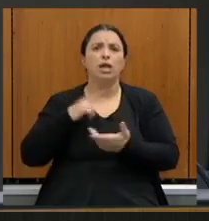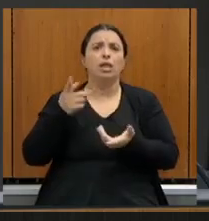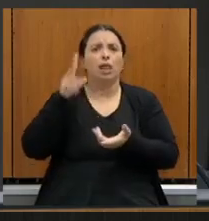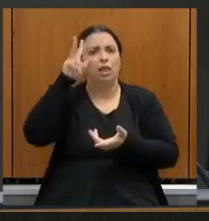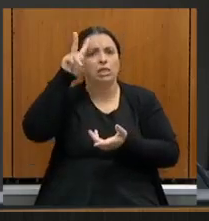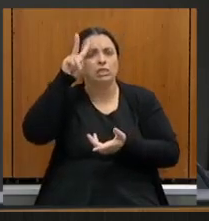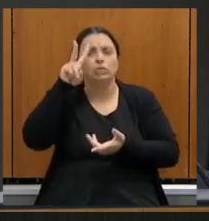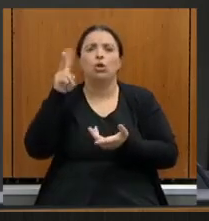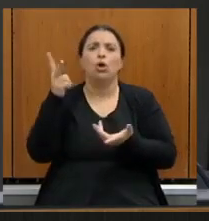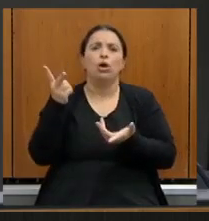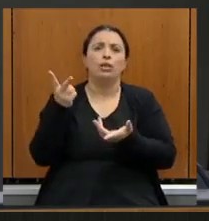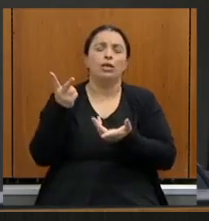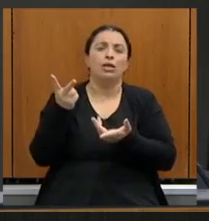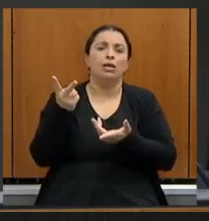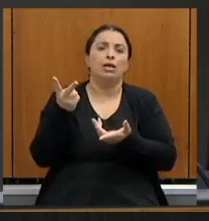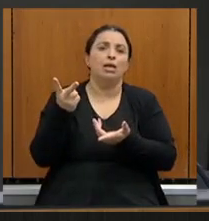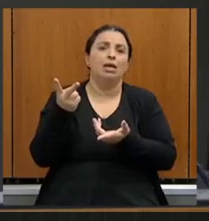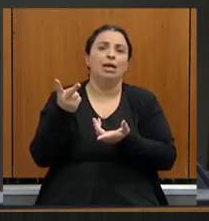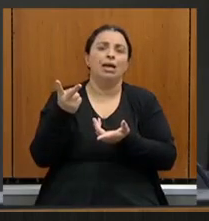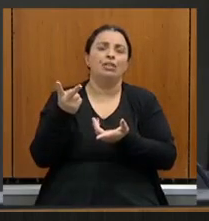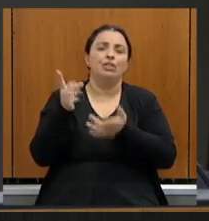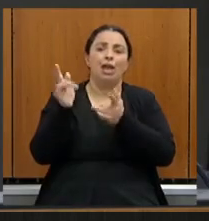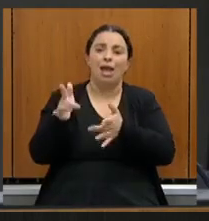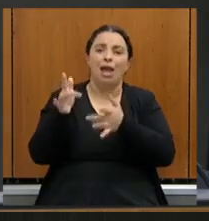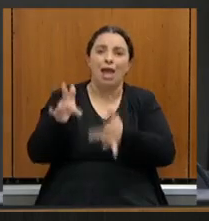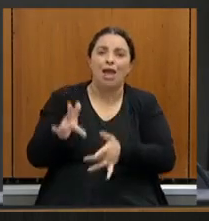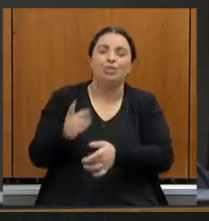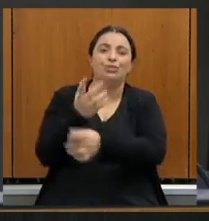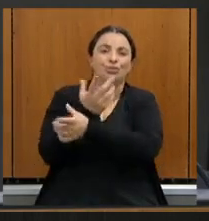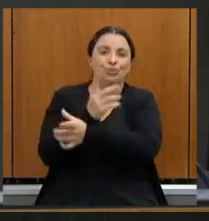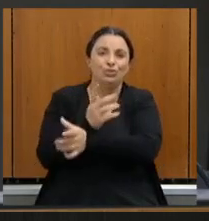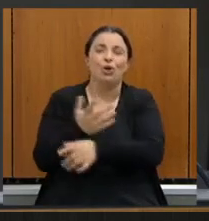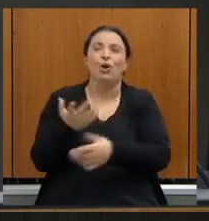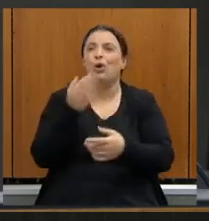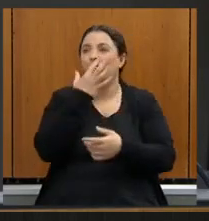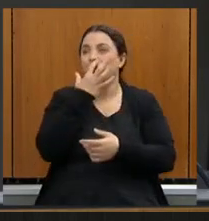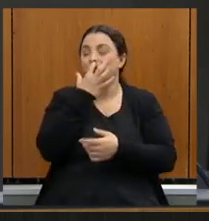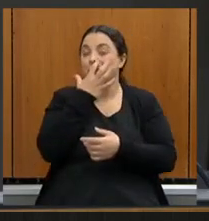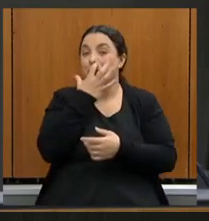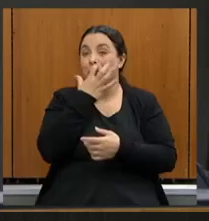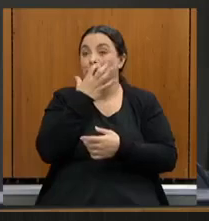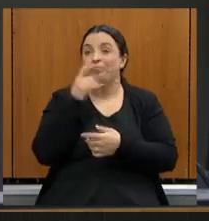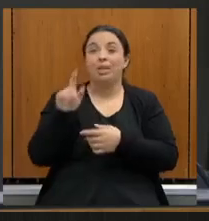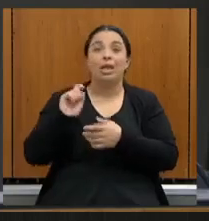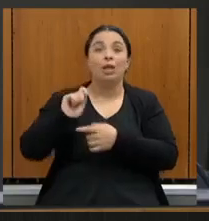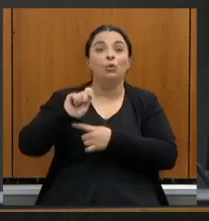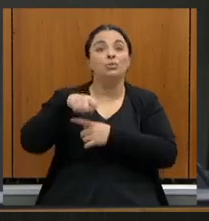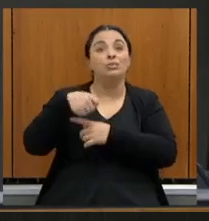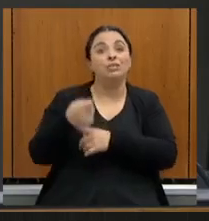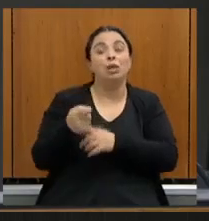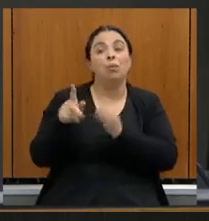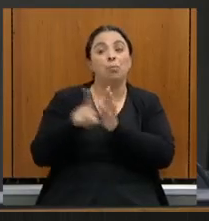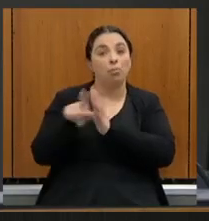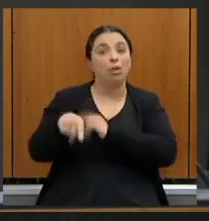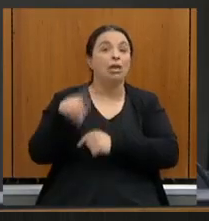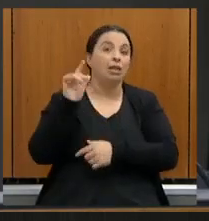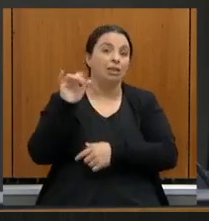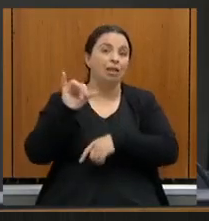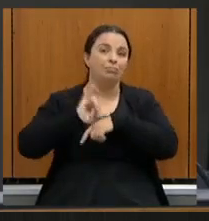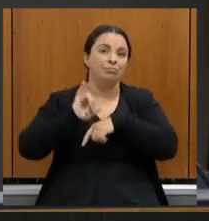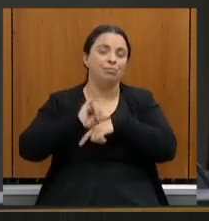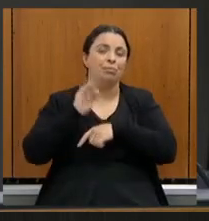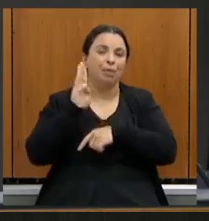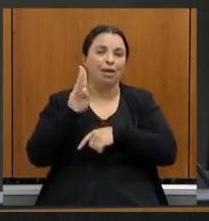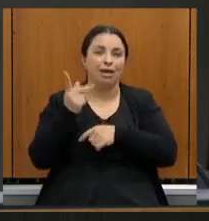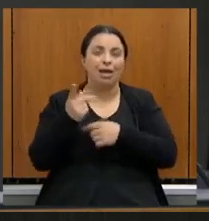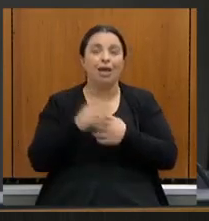arqueológica, o símbolo da nossa capital, considerando a atuação predatória